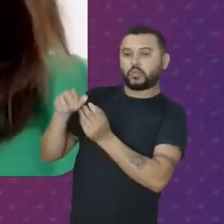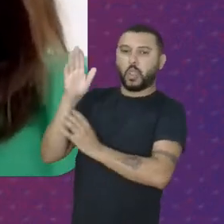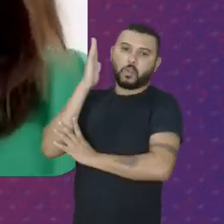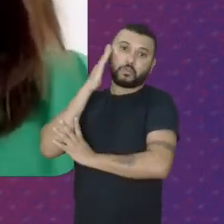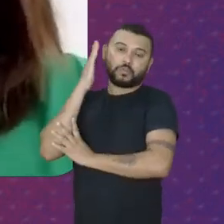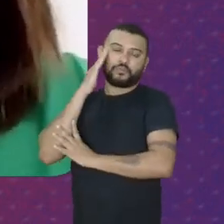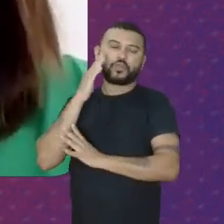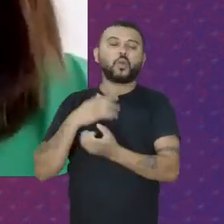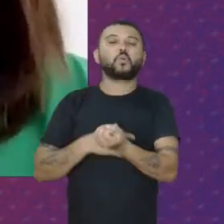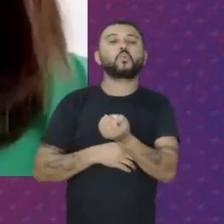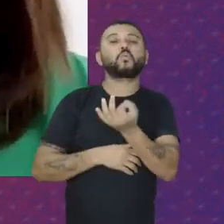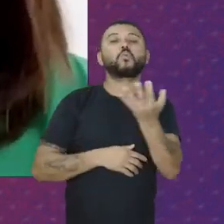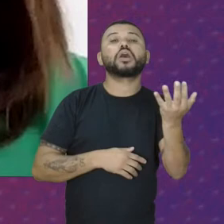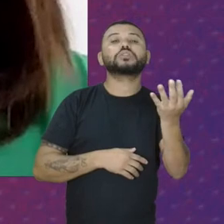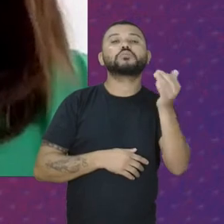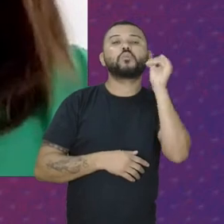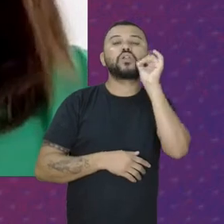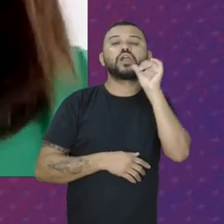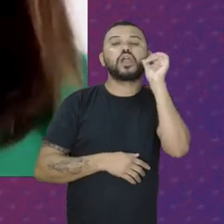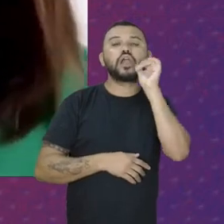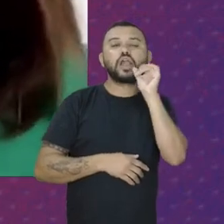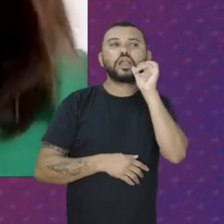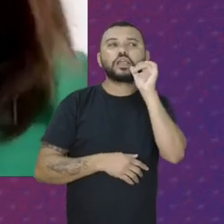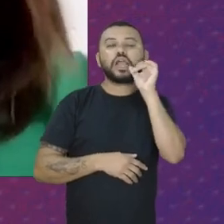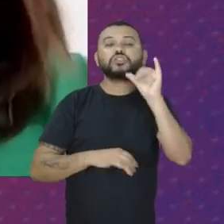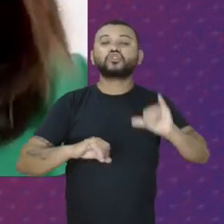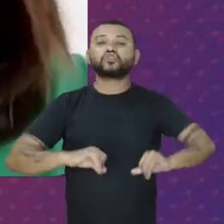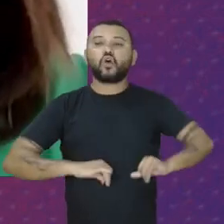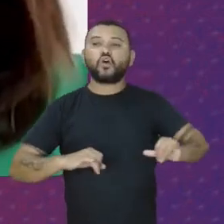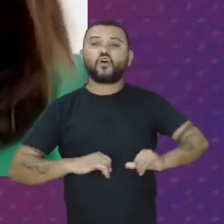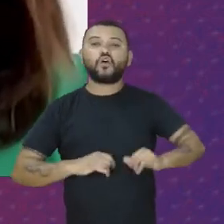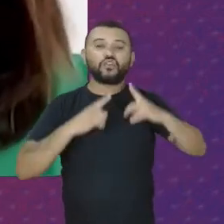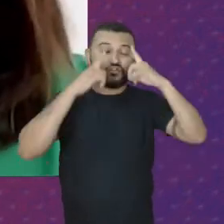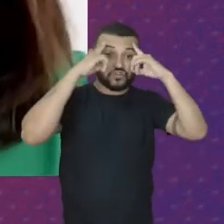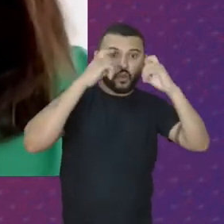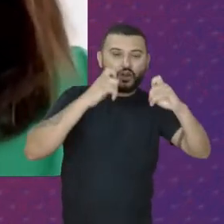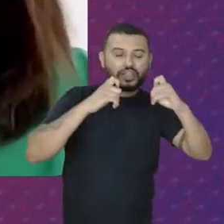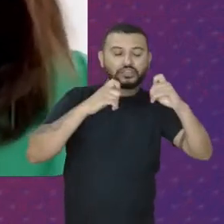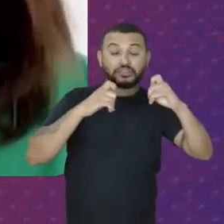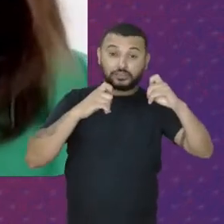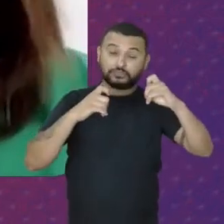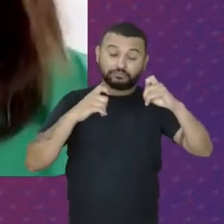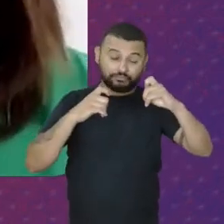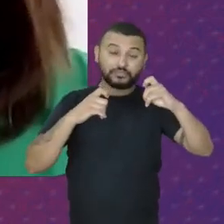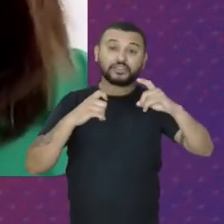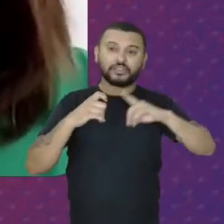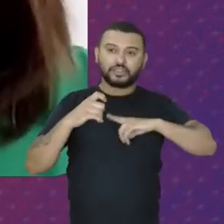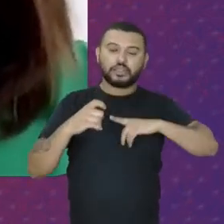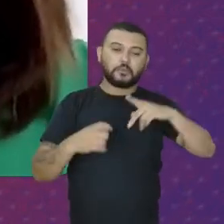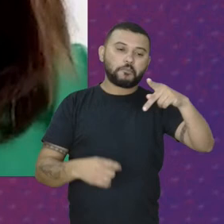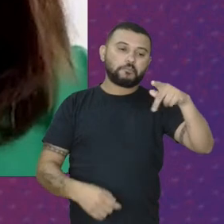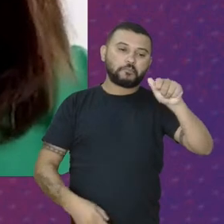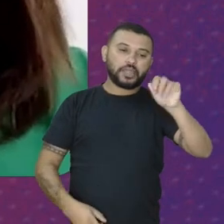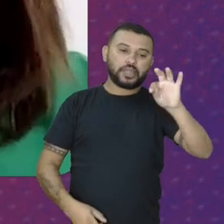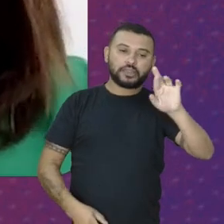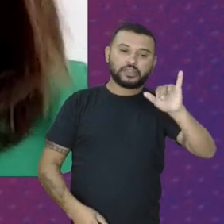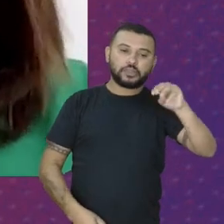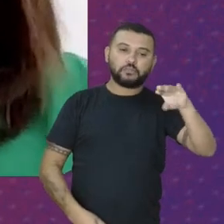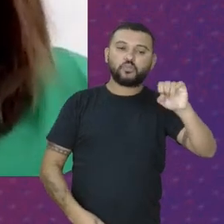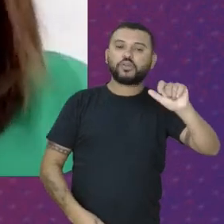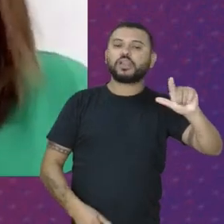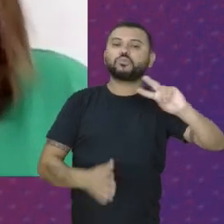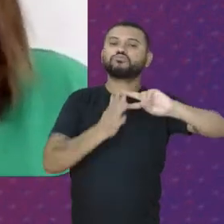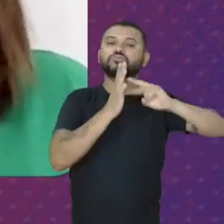e quantas mulheres sofrem violência patrimonial? O que é a violência patrimonial?